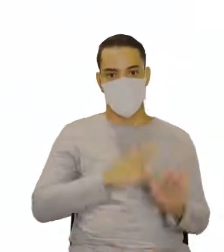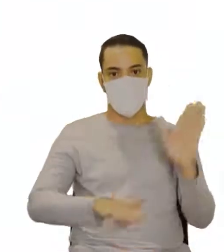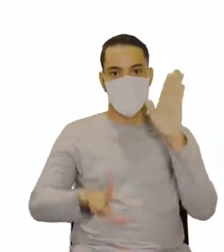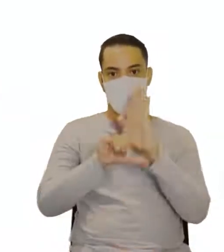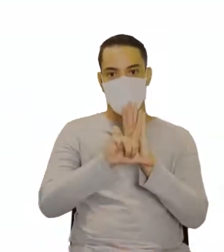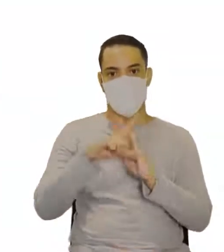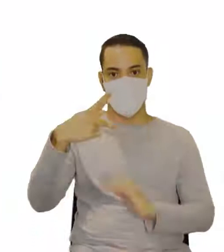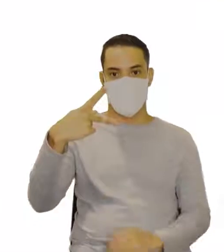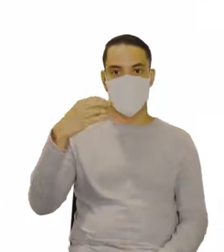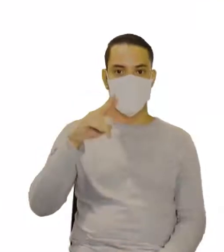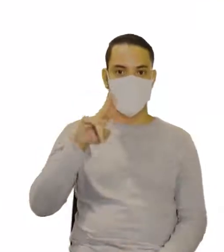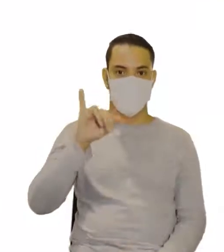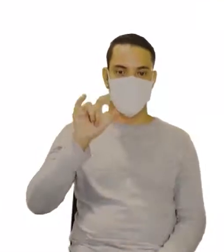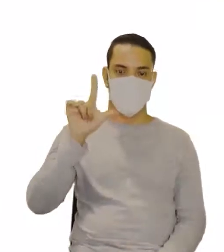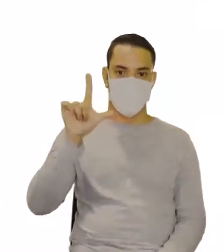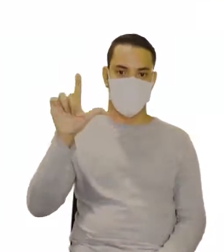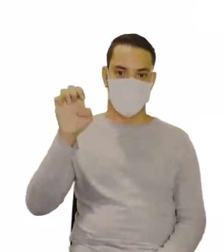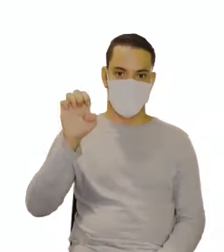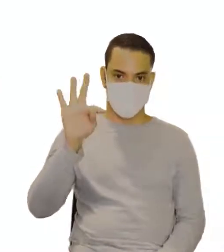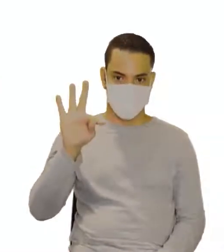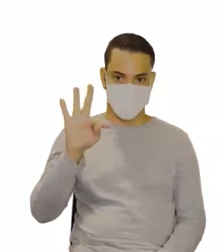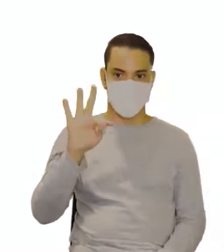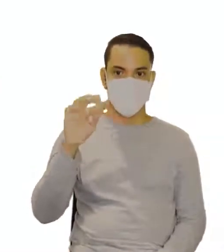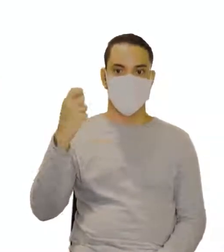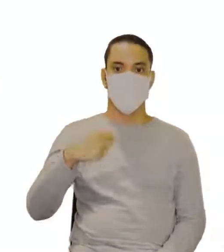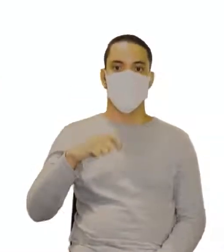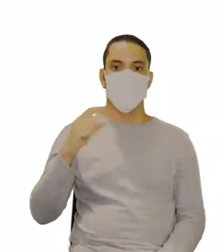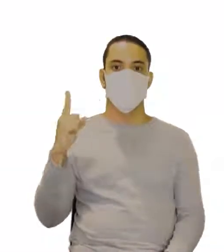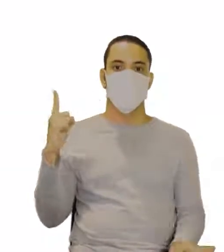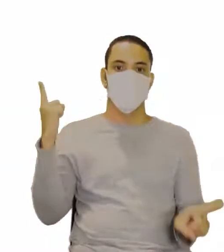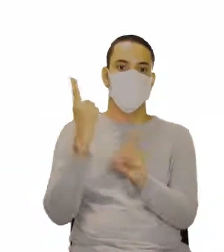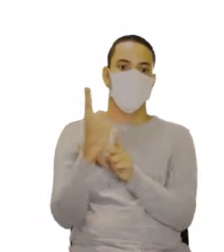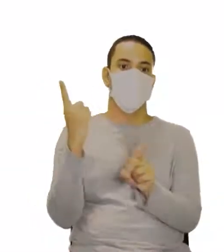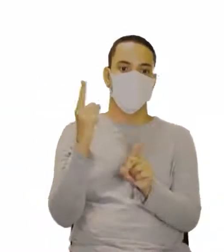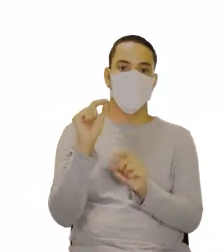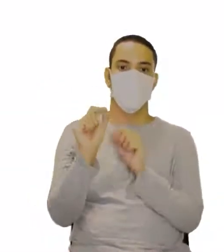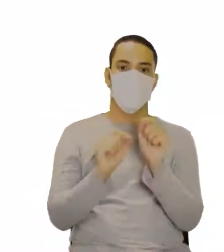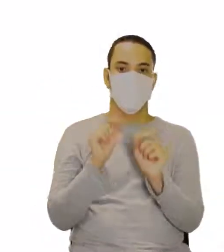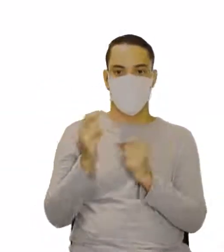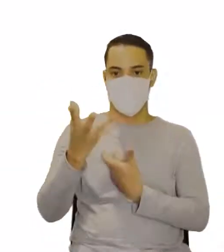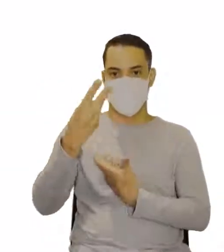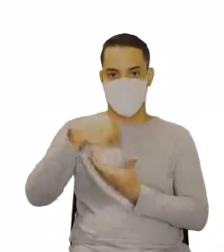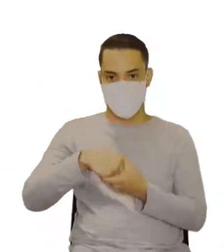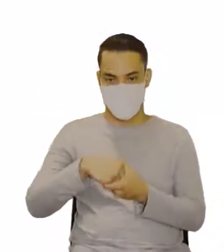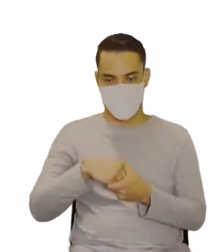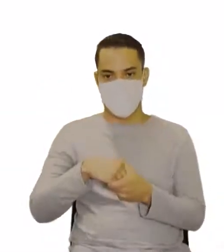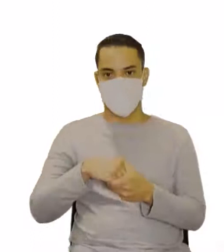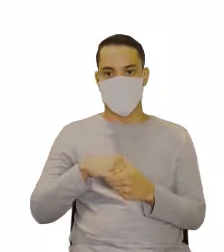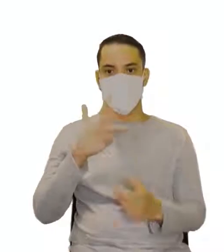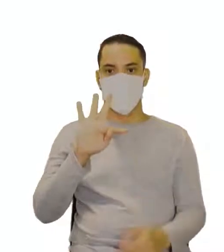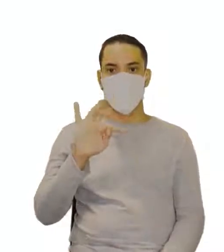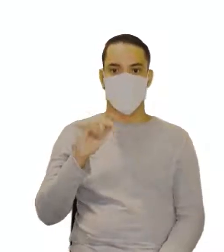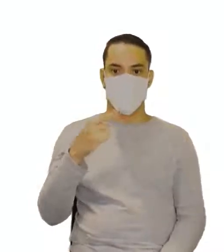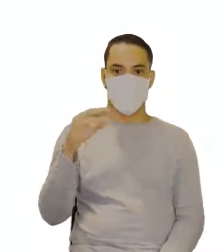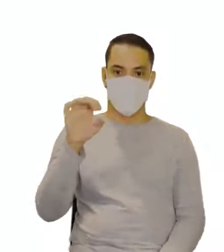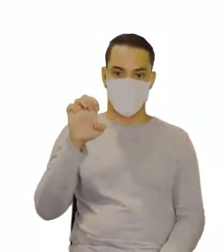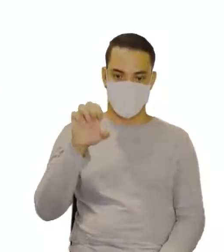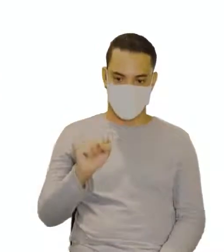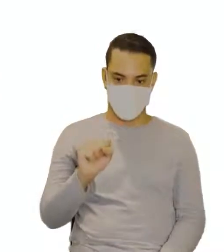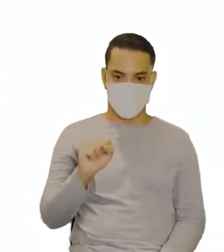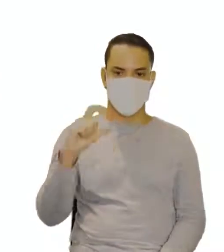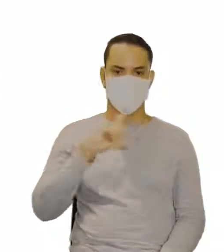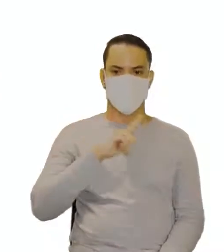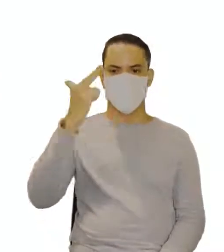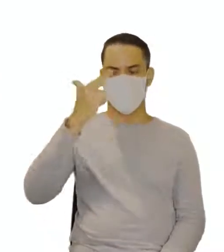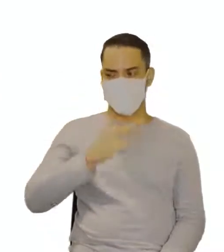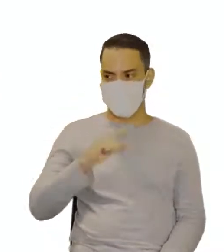de Poiolett, nesse caso aí, temos que encontrar os equivalentes da resistência e das tensões. Como eu falei para vocês, tem